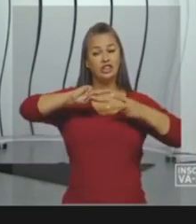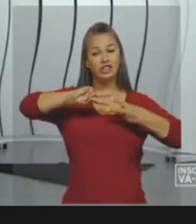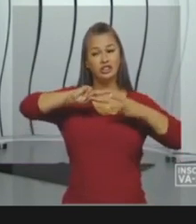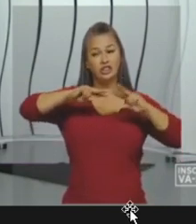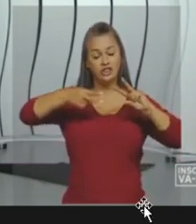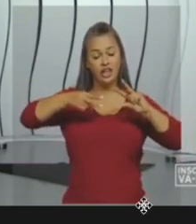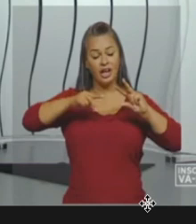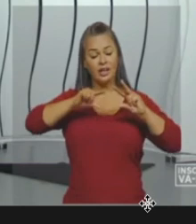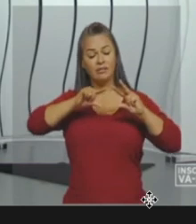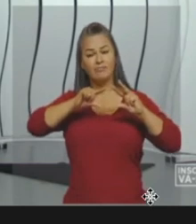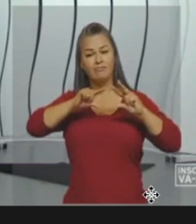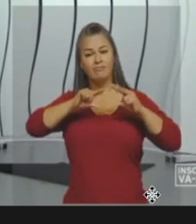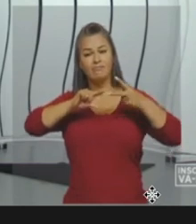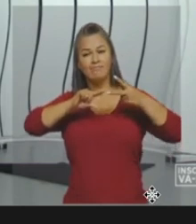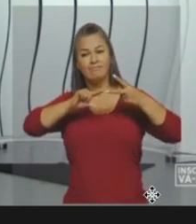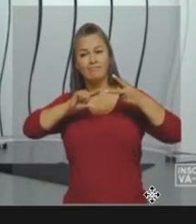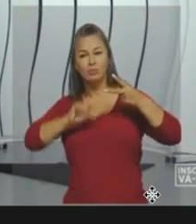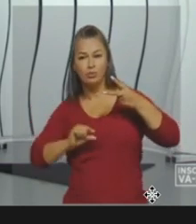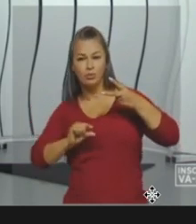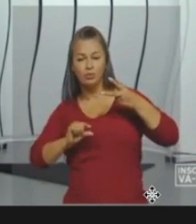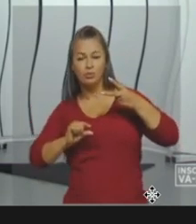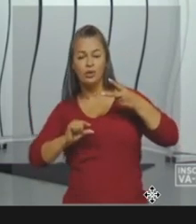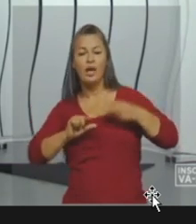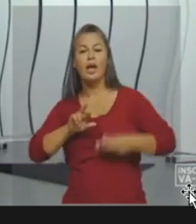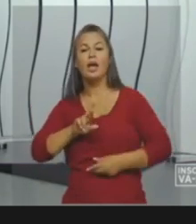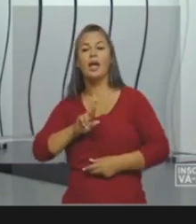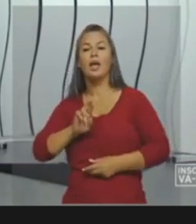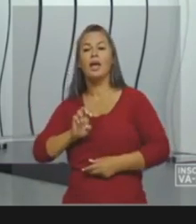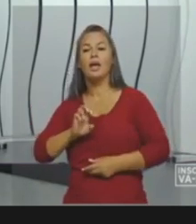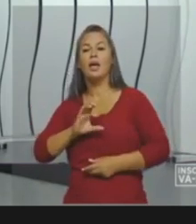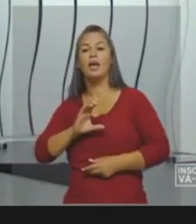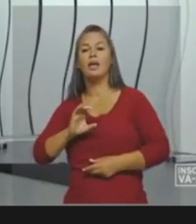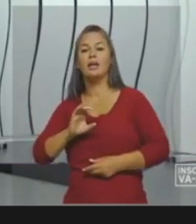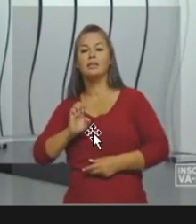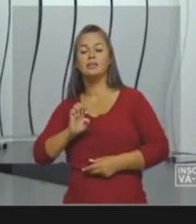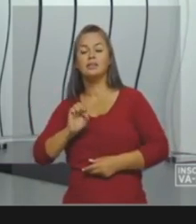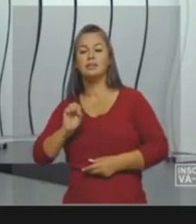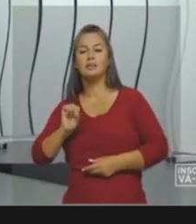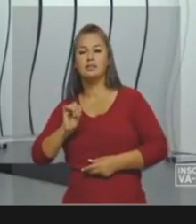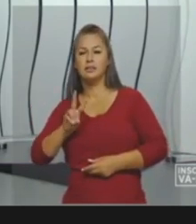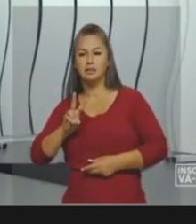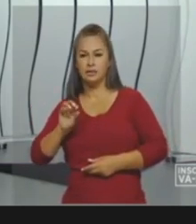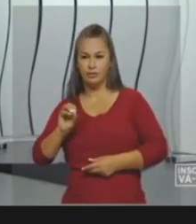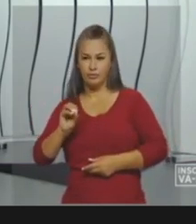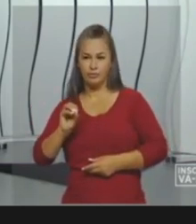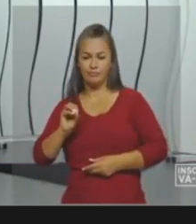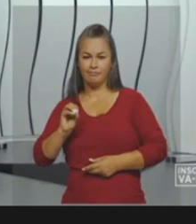nenhuma proteína. Quer dizer, aquele gene ali, ele não vai fazer